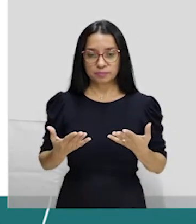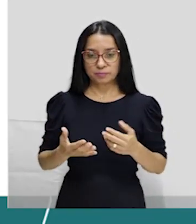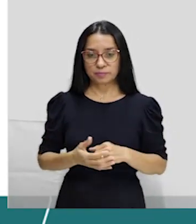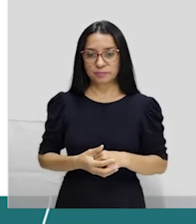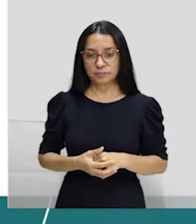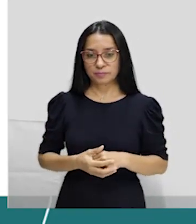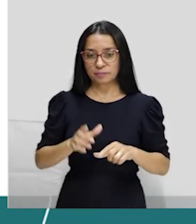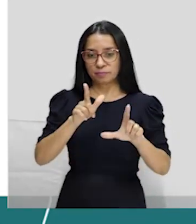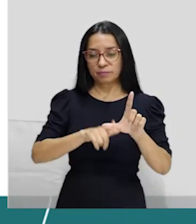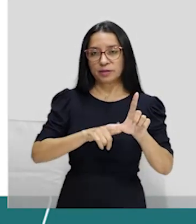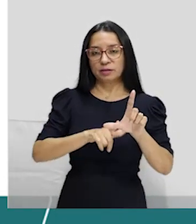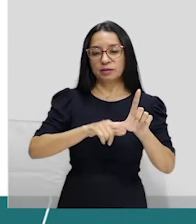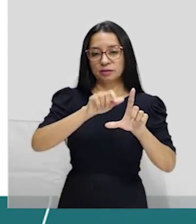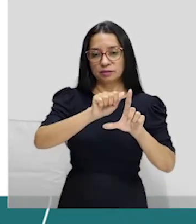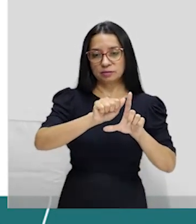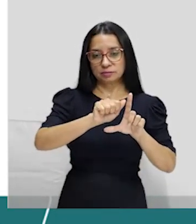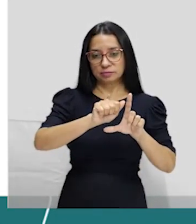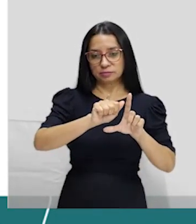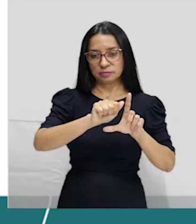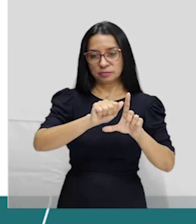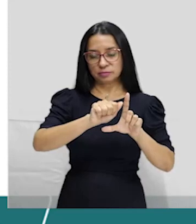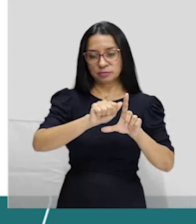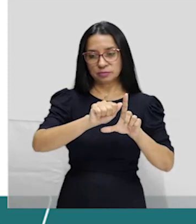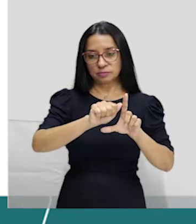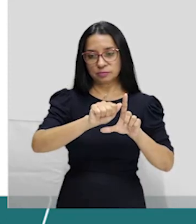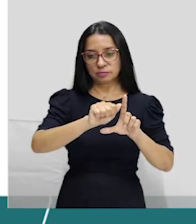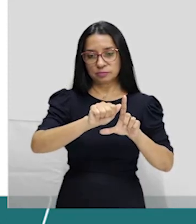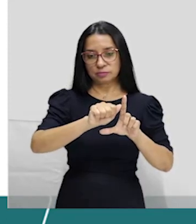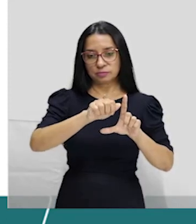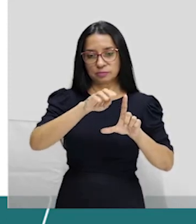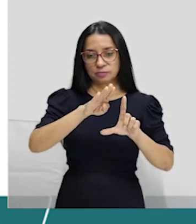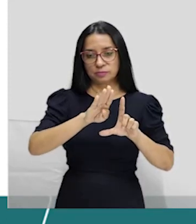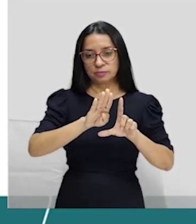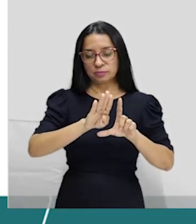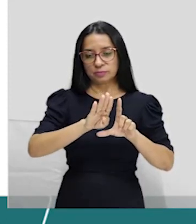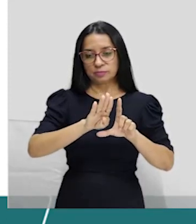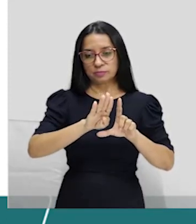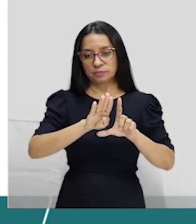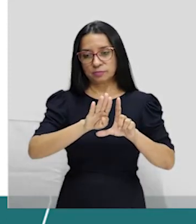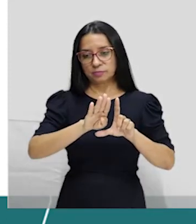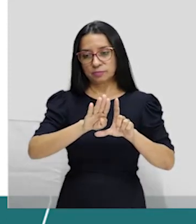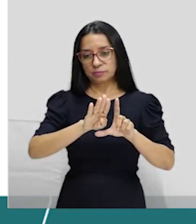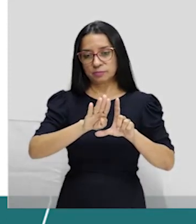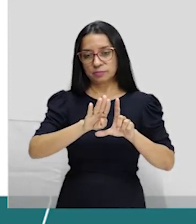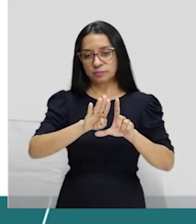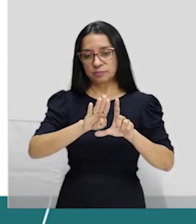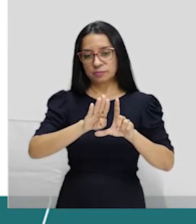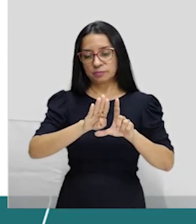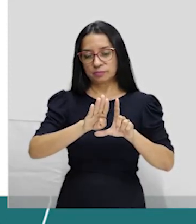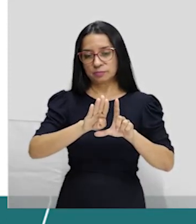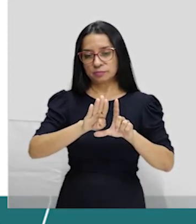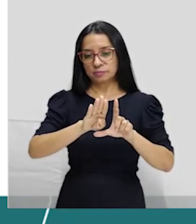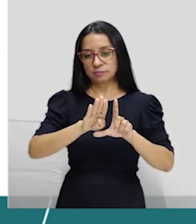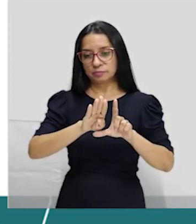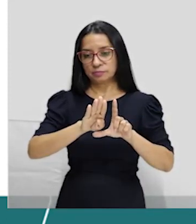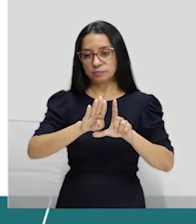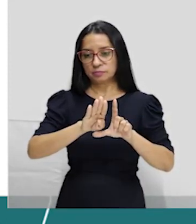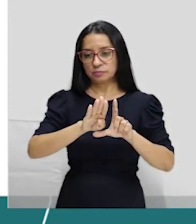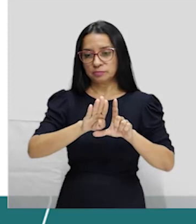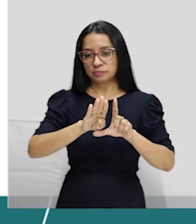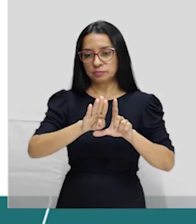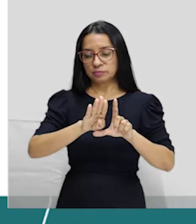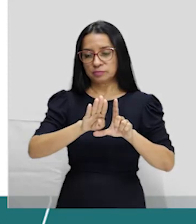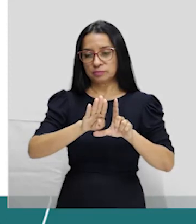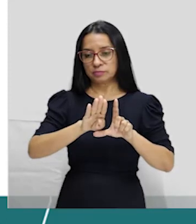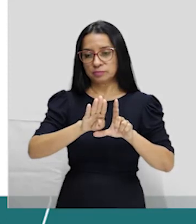Marcos? Letra A, por um microclima extremamente frio e seco. Letra B, pela presença de um complexo